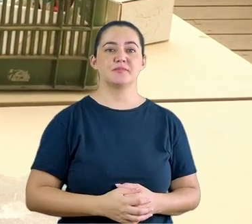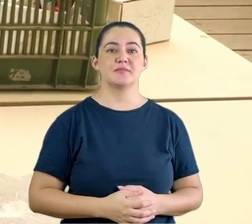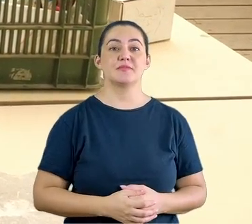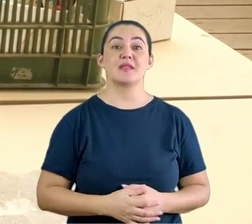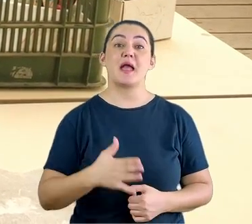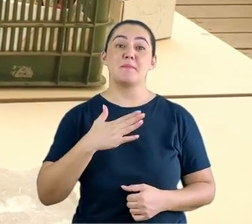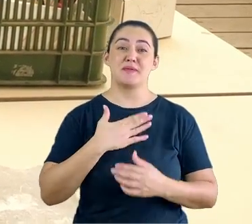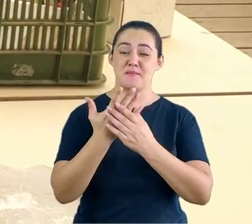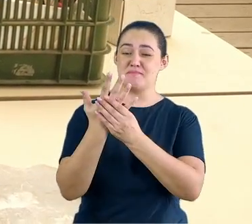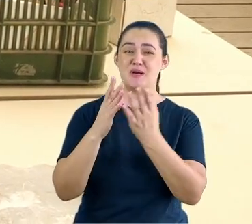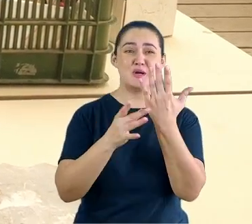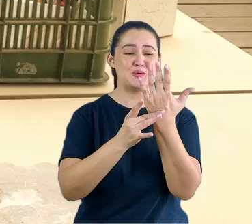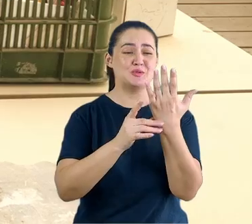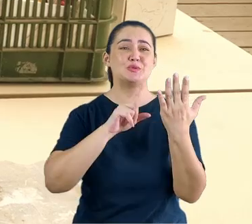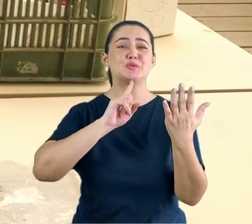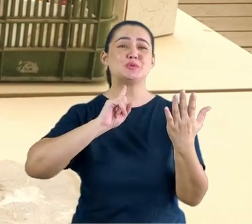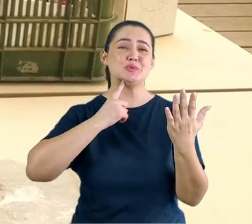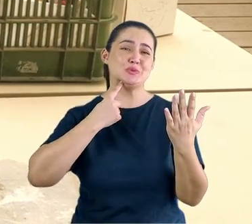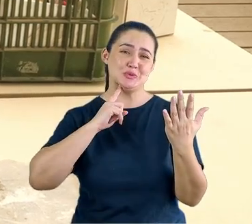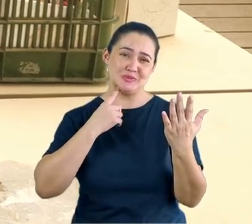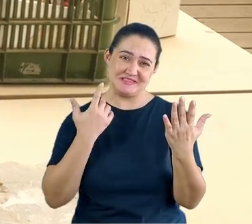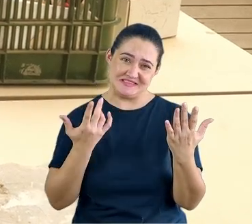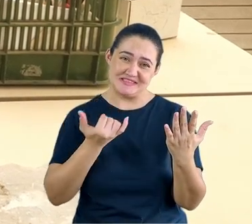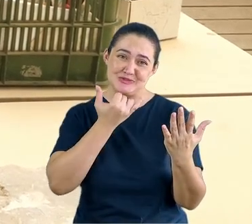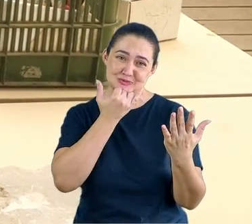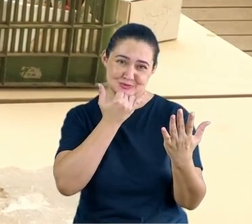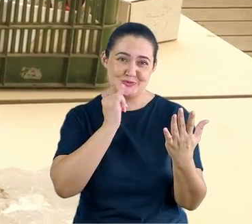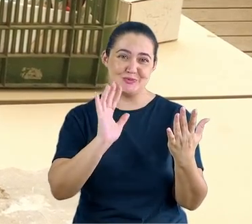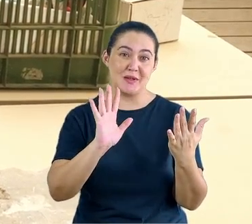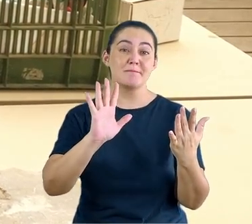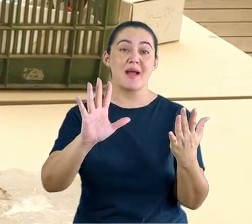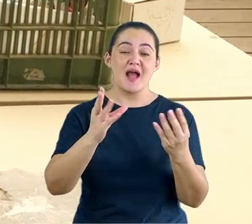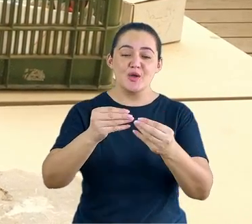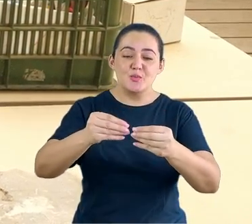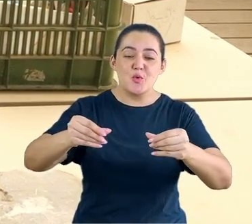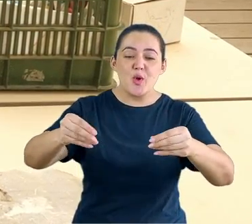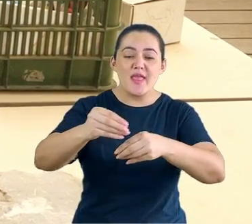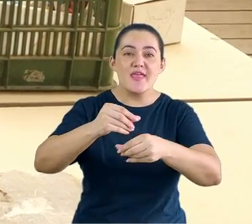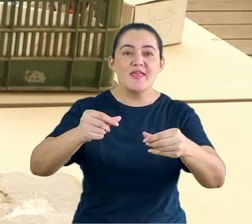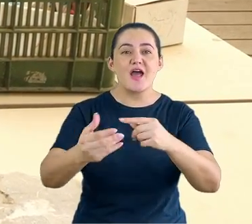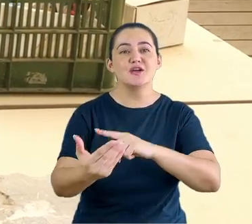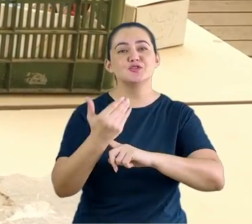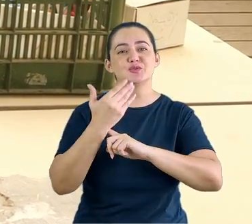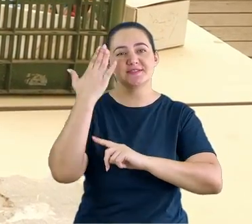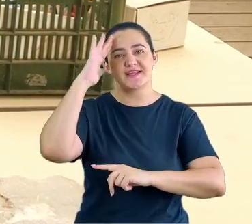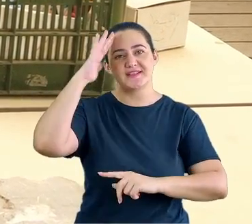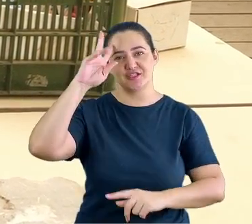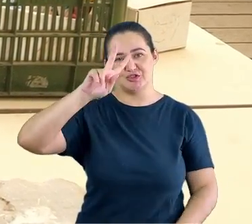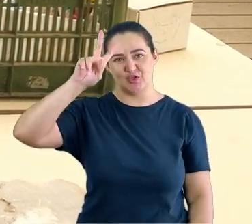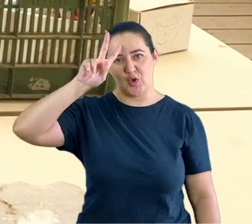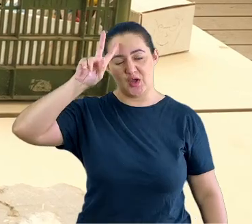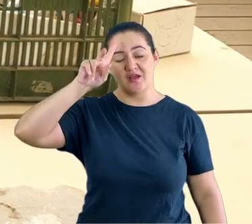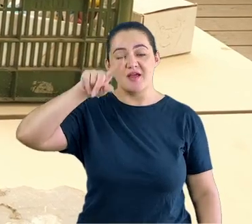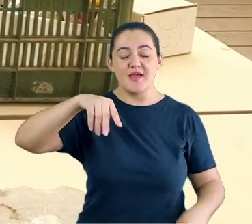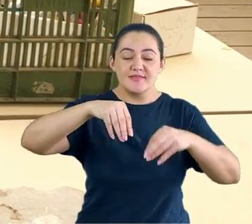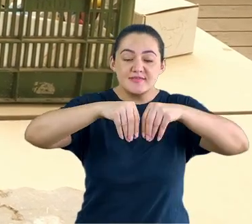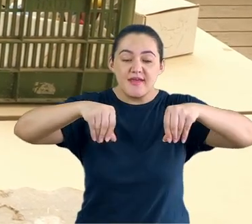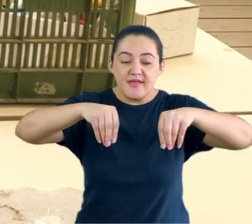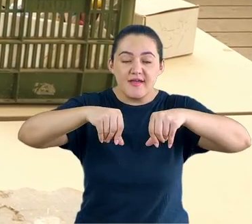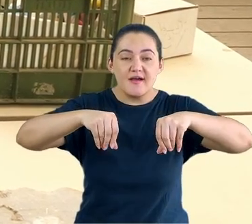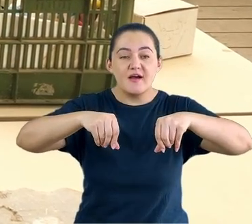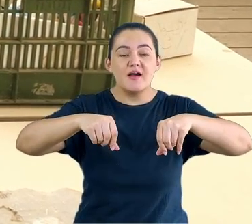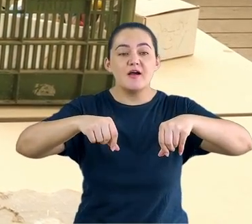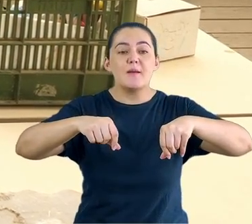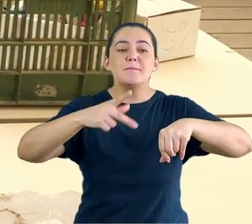minha unha mesmo, a minha mão está suja ao mostrar esses objetos. Mas é uma poeira que conta história. É uma terra